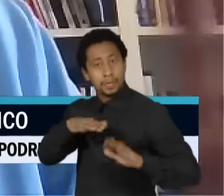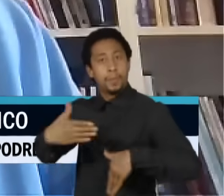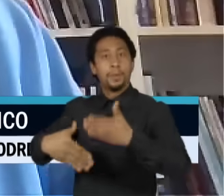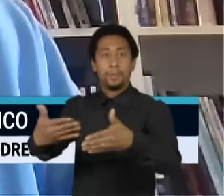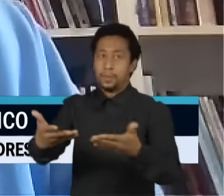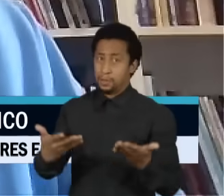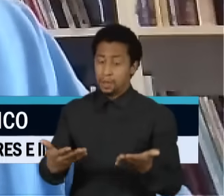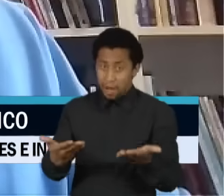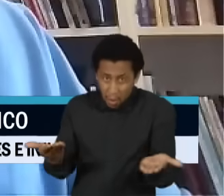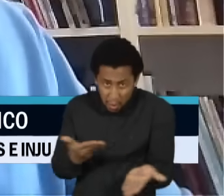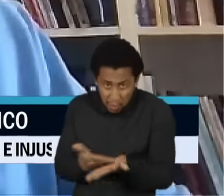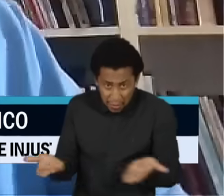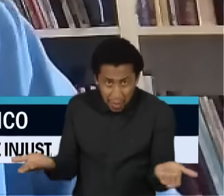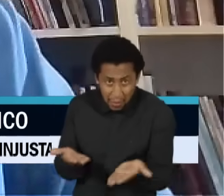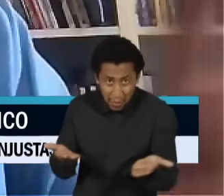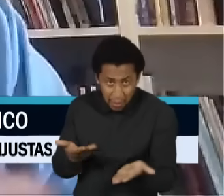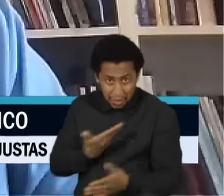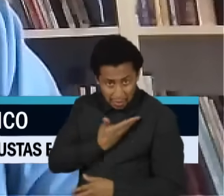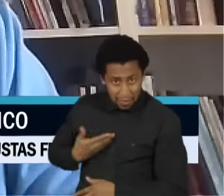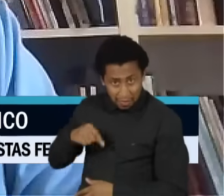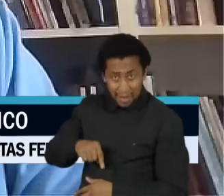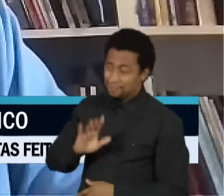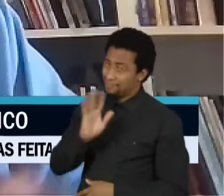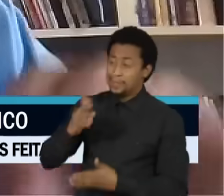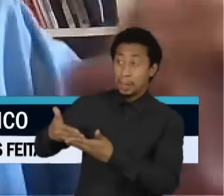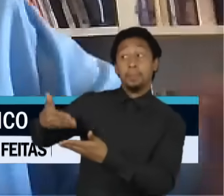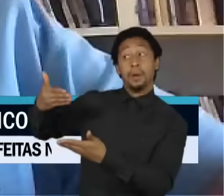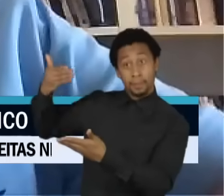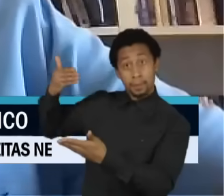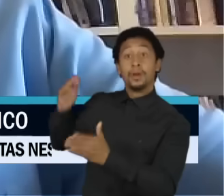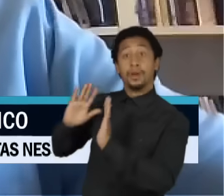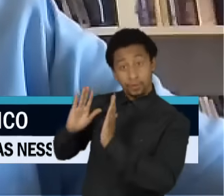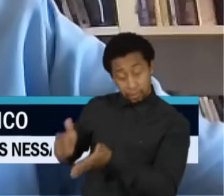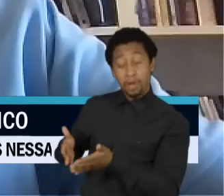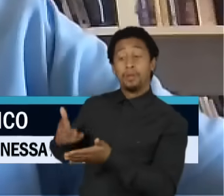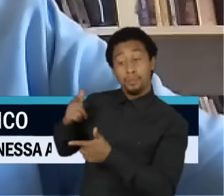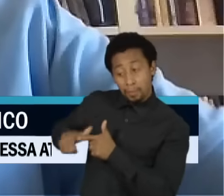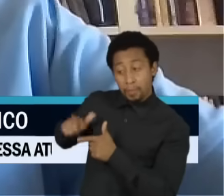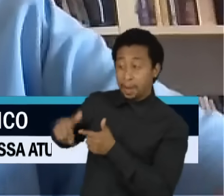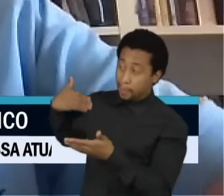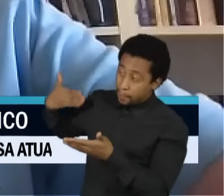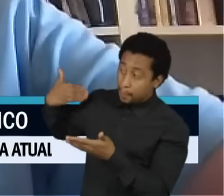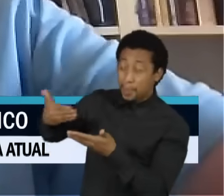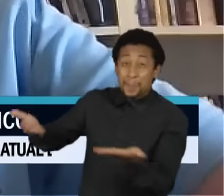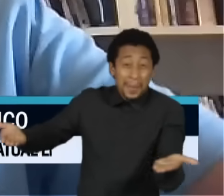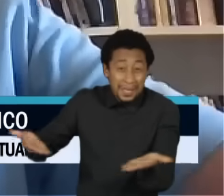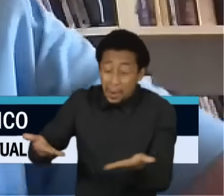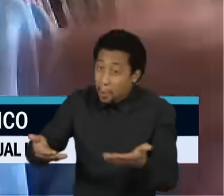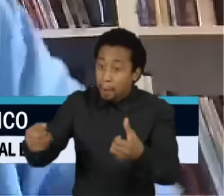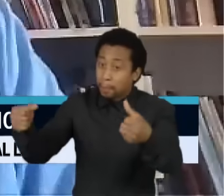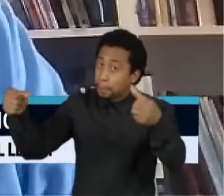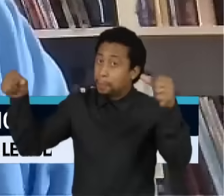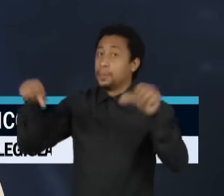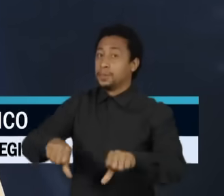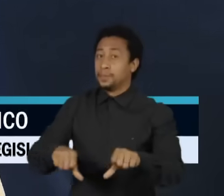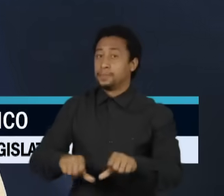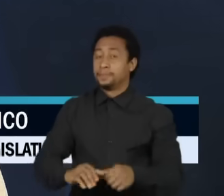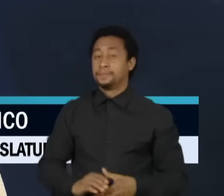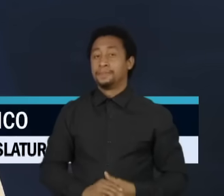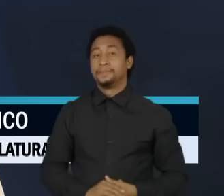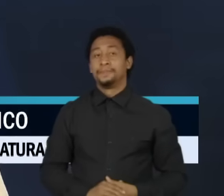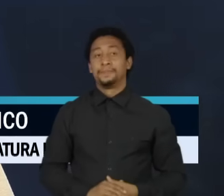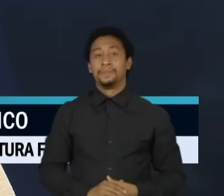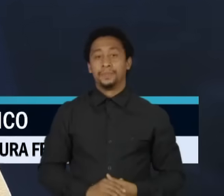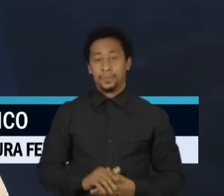governo. Ou seja, esse trabalho foi feito ao longo de vários governos, mas chegou num ápice o desprezo neste governo.